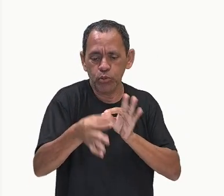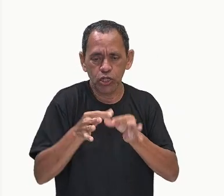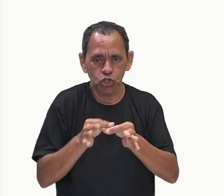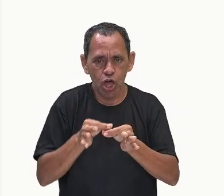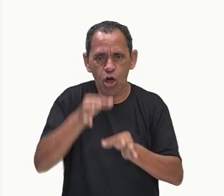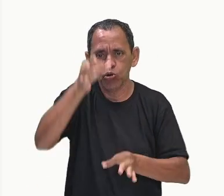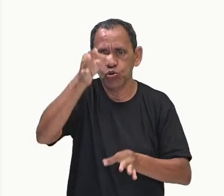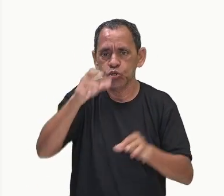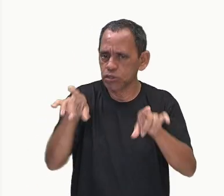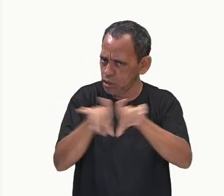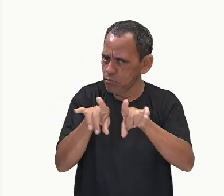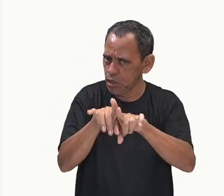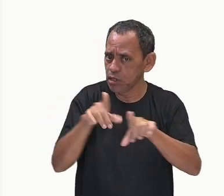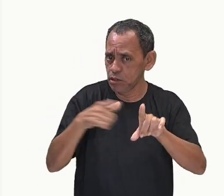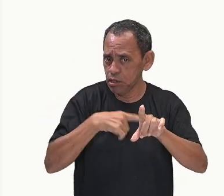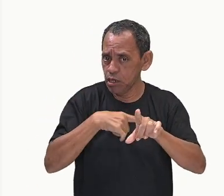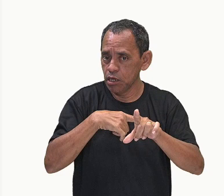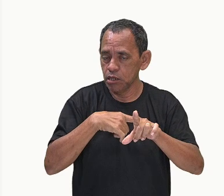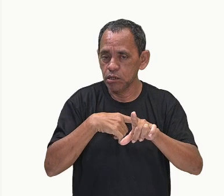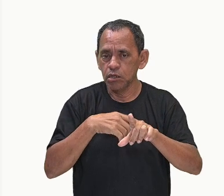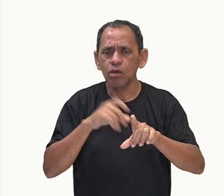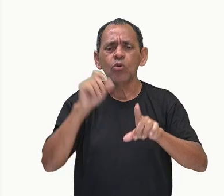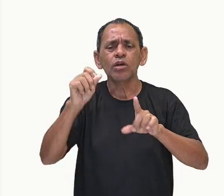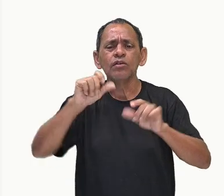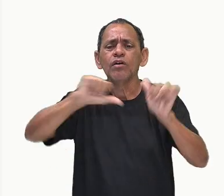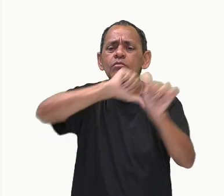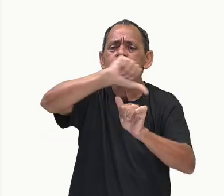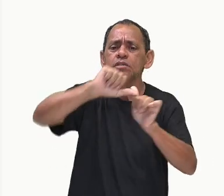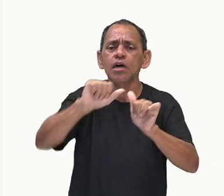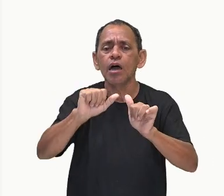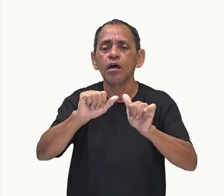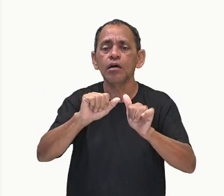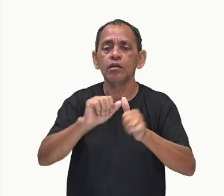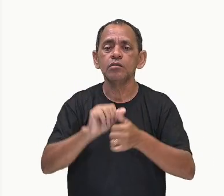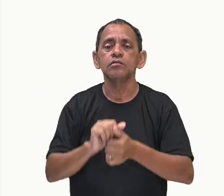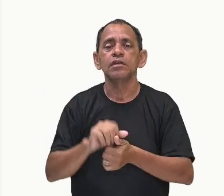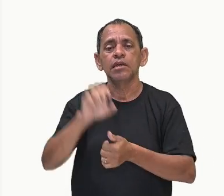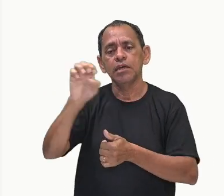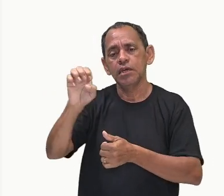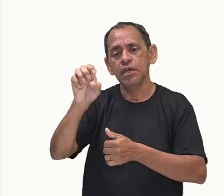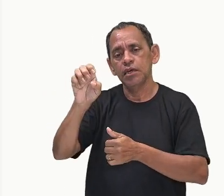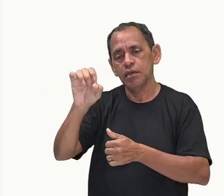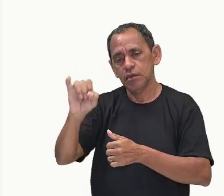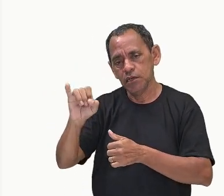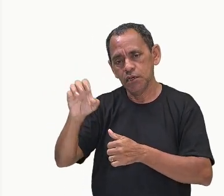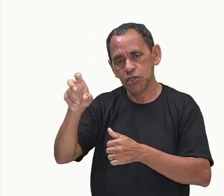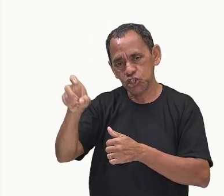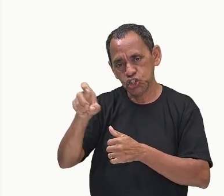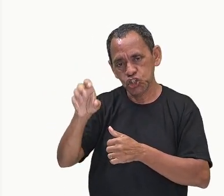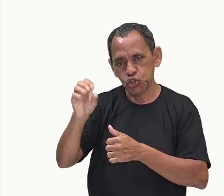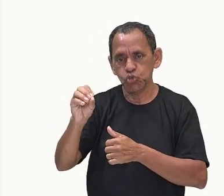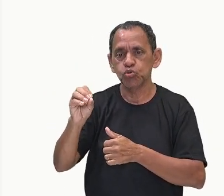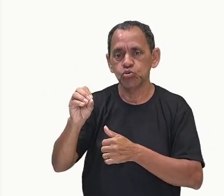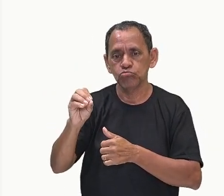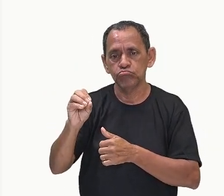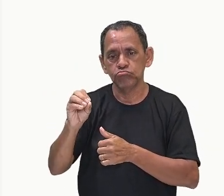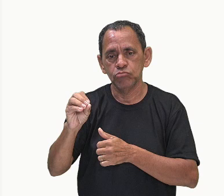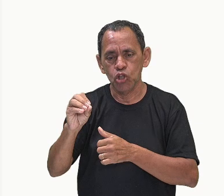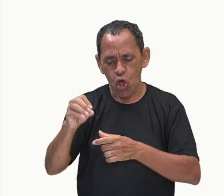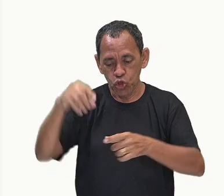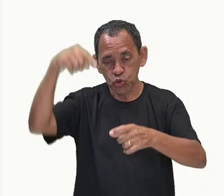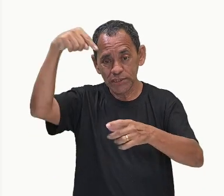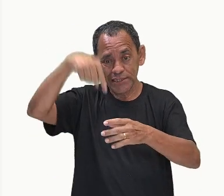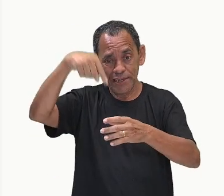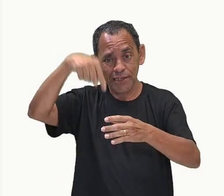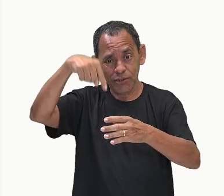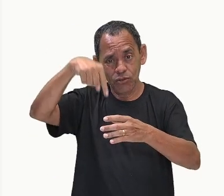vai mudar é o eixo, tá? Esse eixo central que nós temos no cilindro,